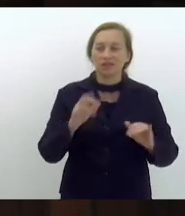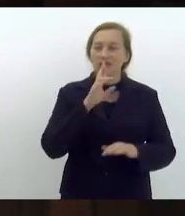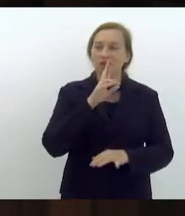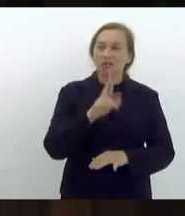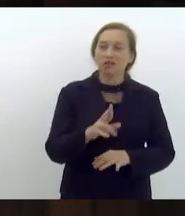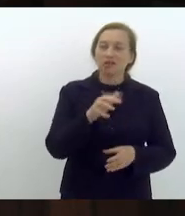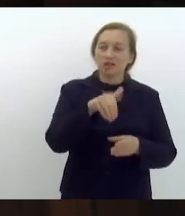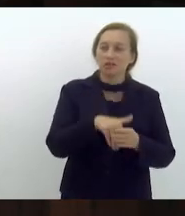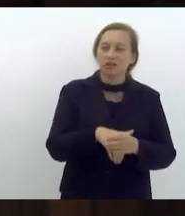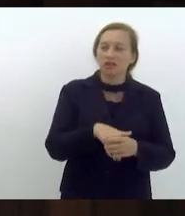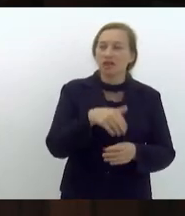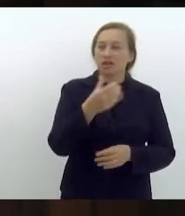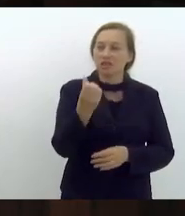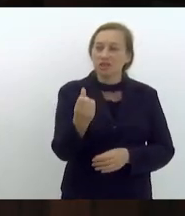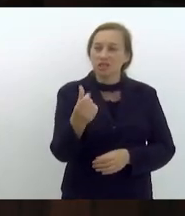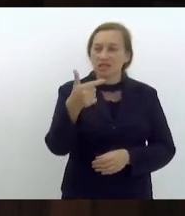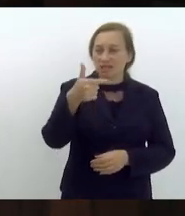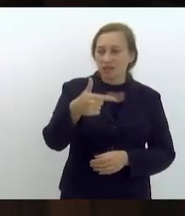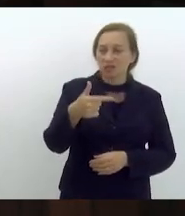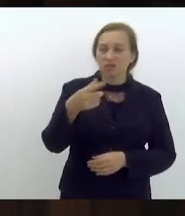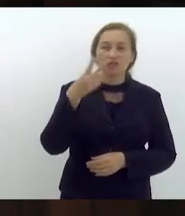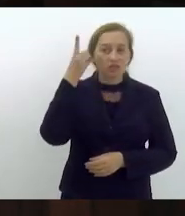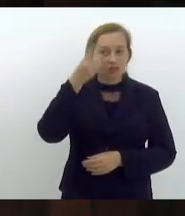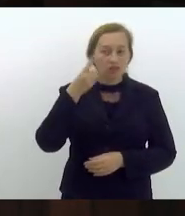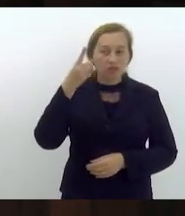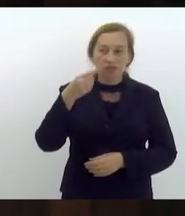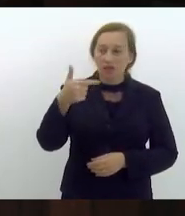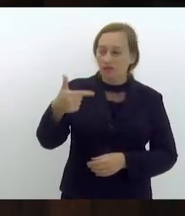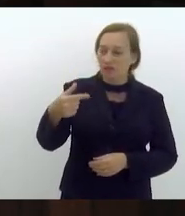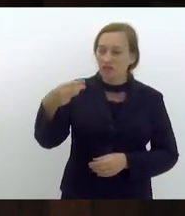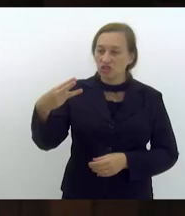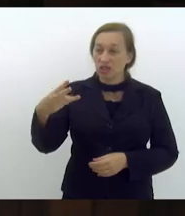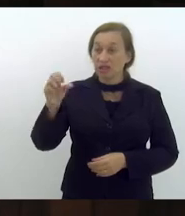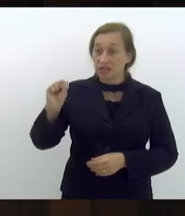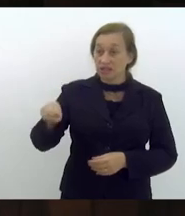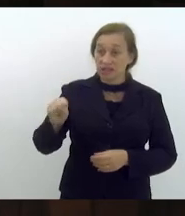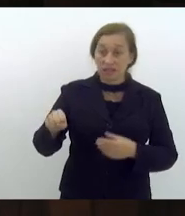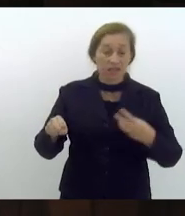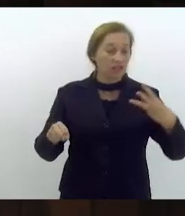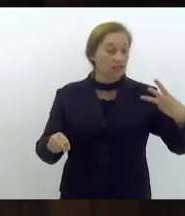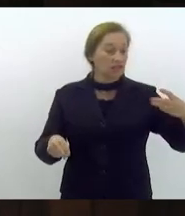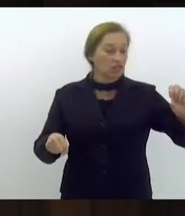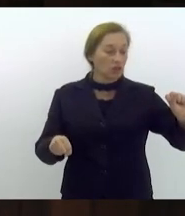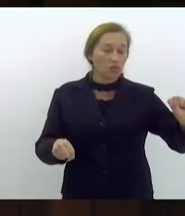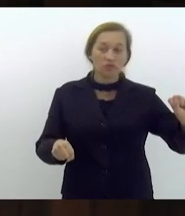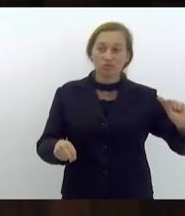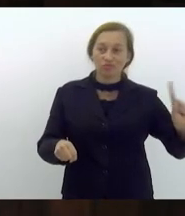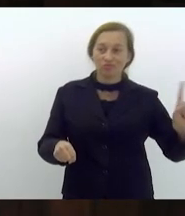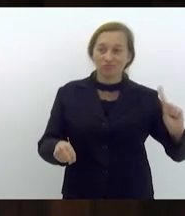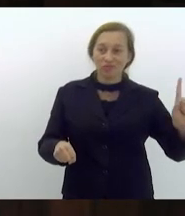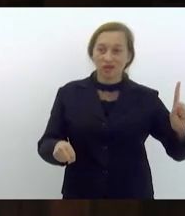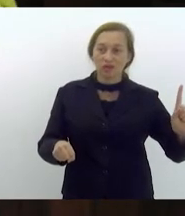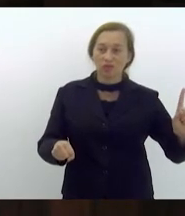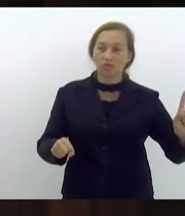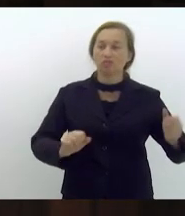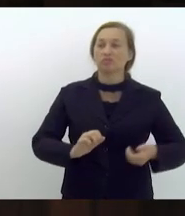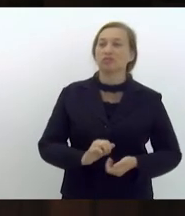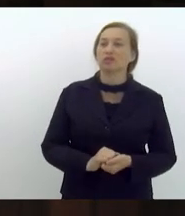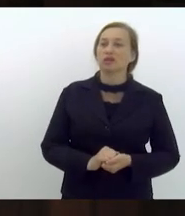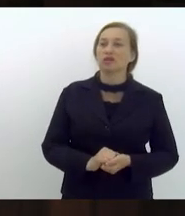votaram 62 deputados 23 sim 38 não a matéria